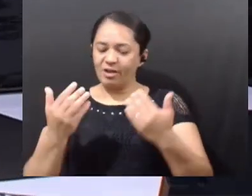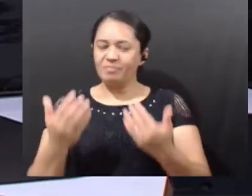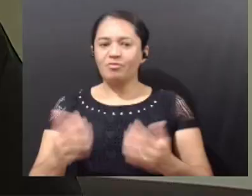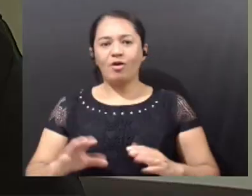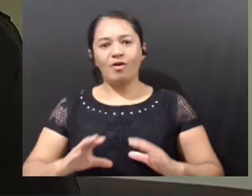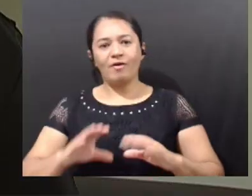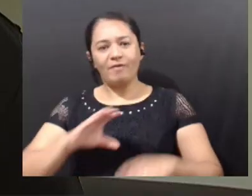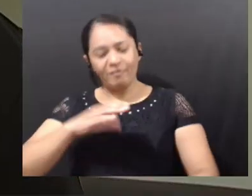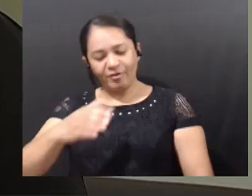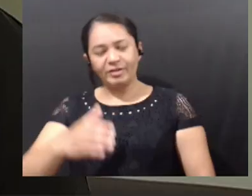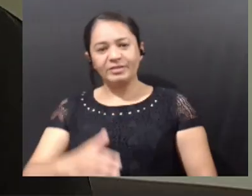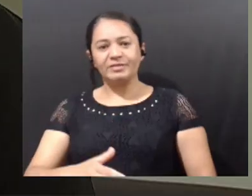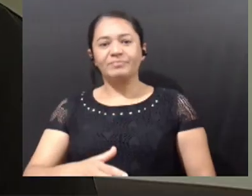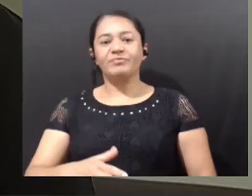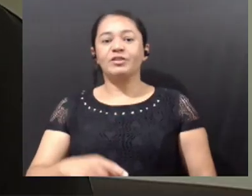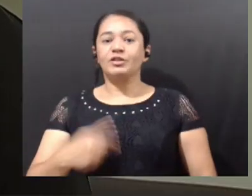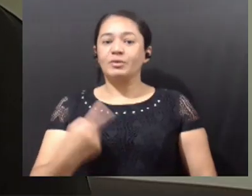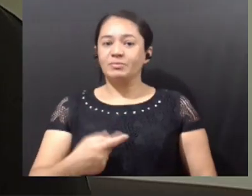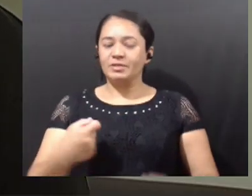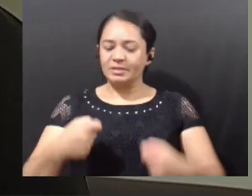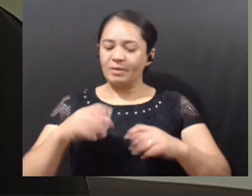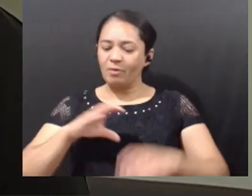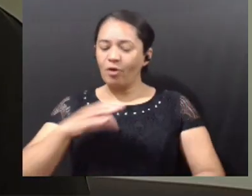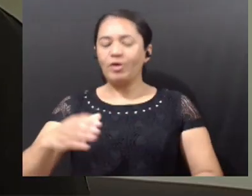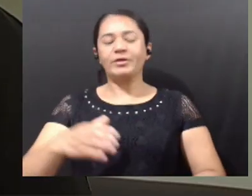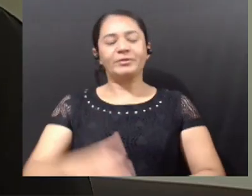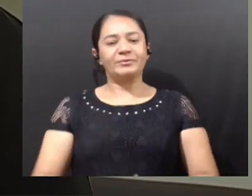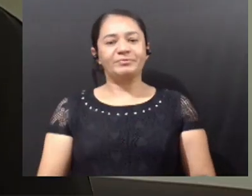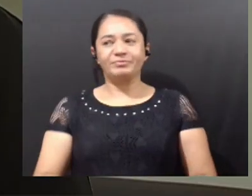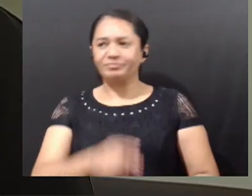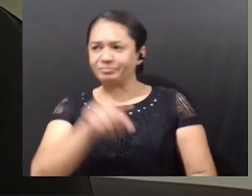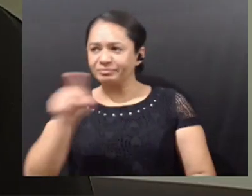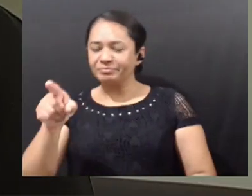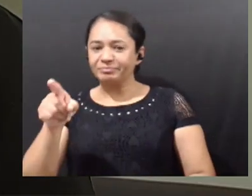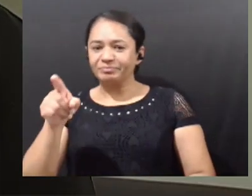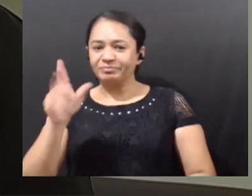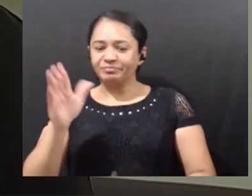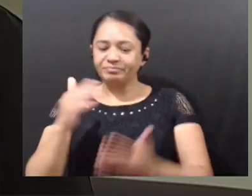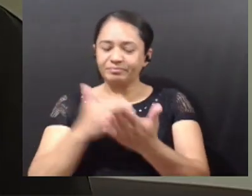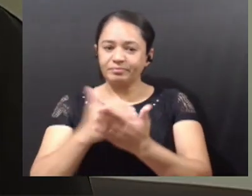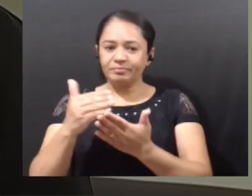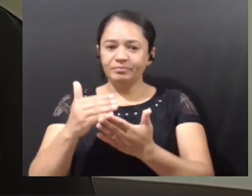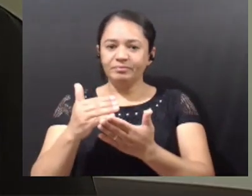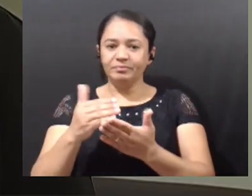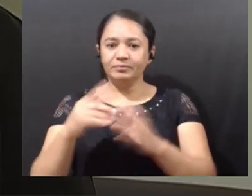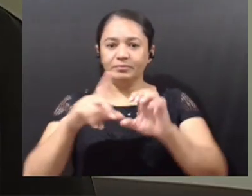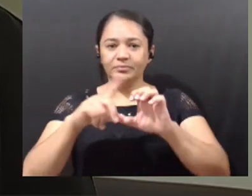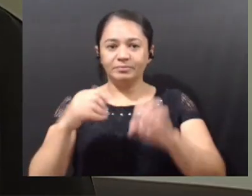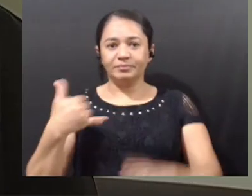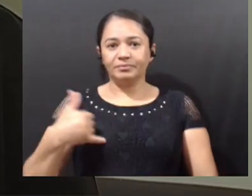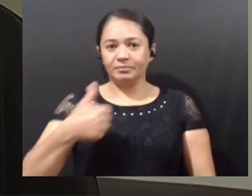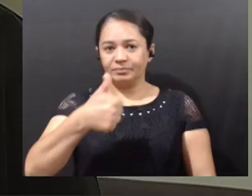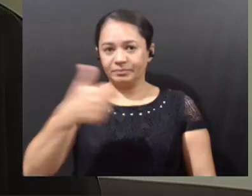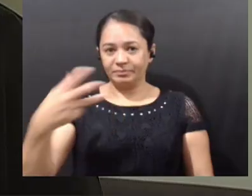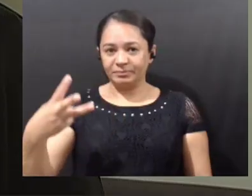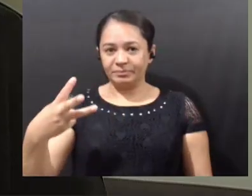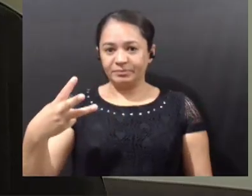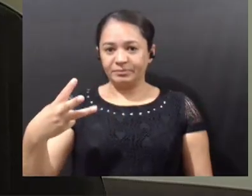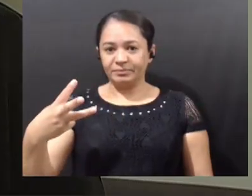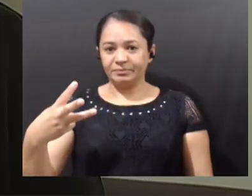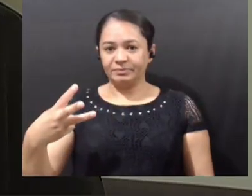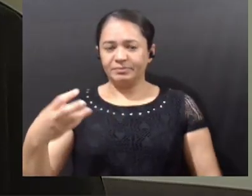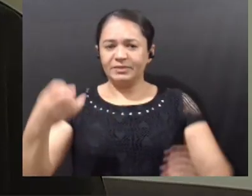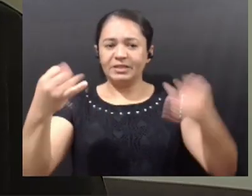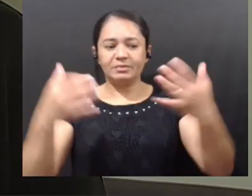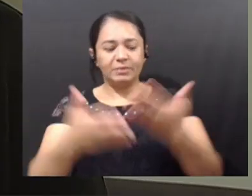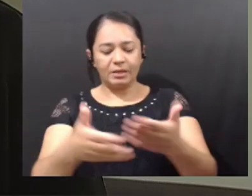tem que ter coragem de ousar e avançar. Você que iniciou o empreendimento aos 13 anos, diz para quem está em casa como que